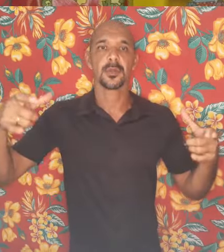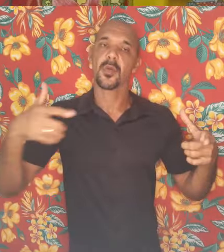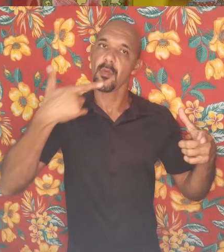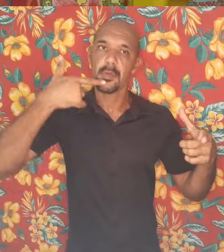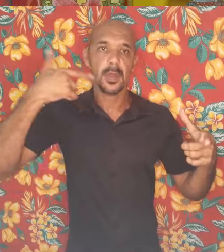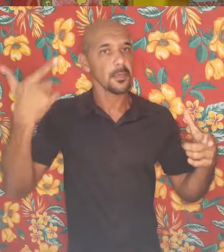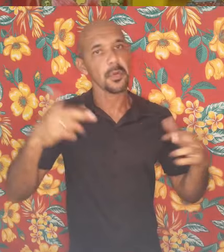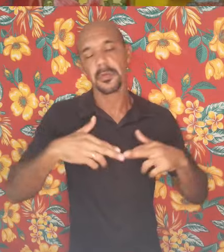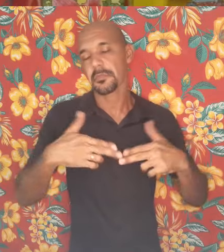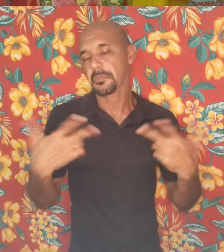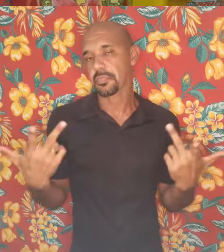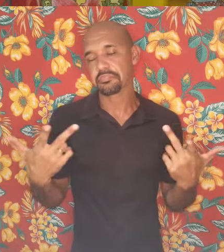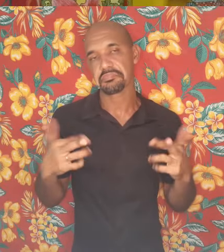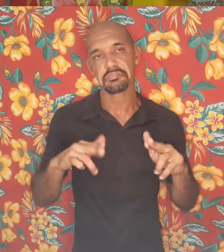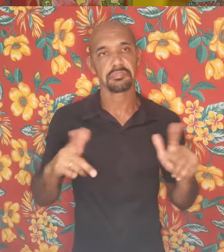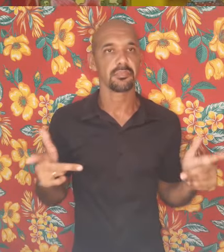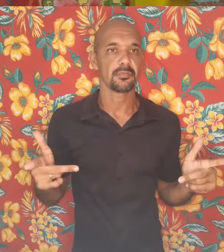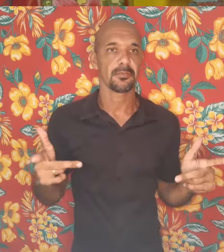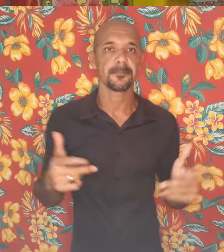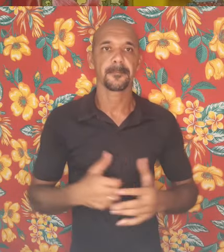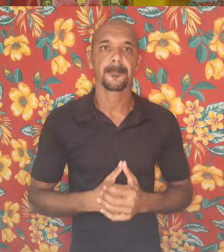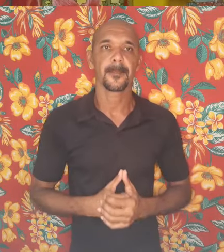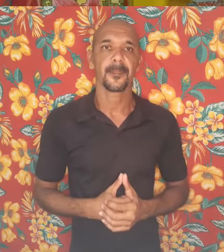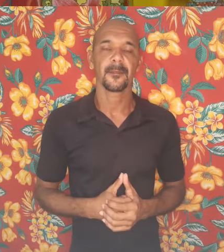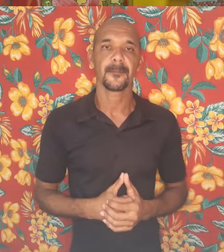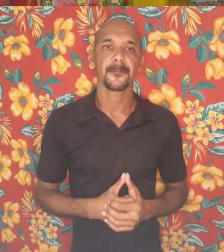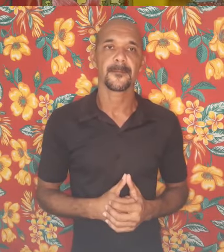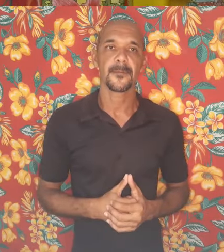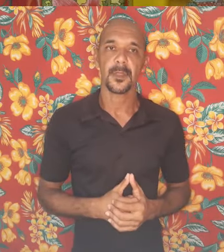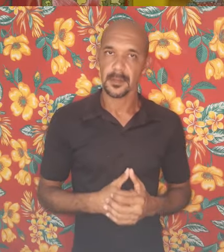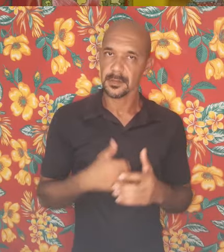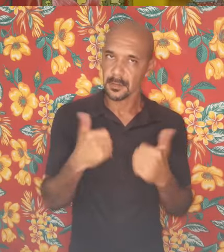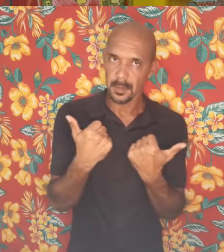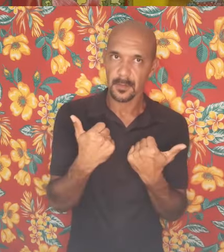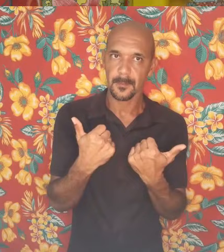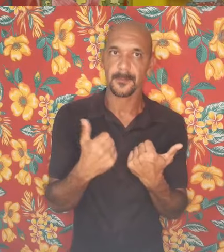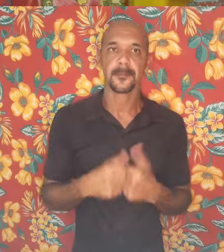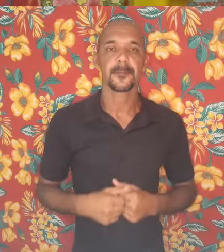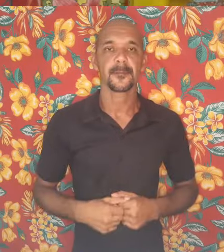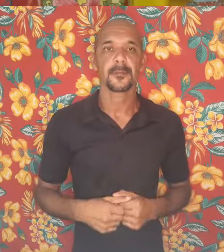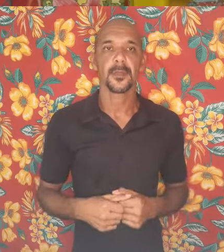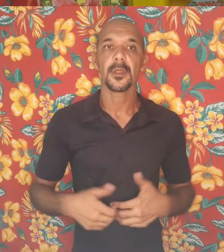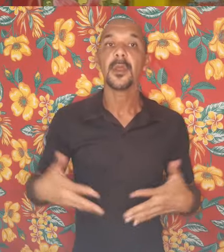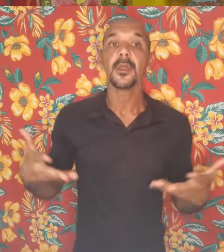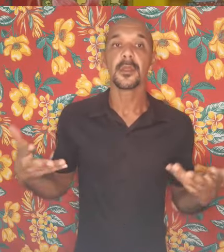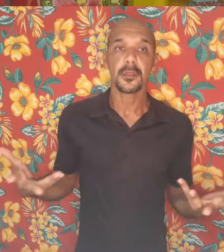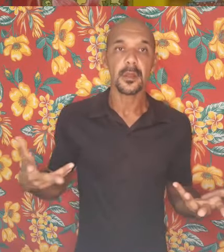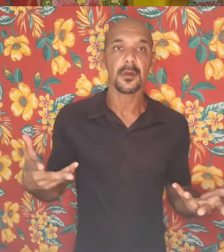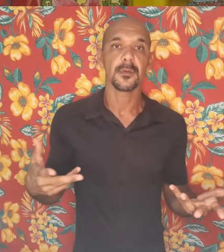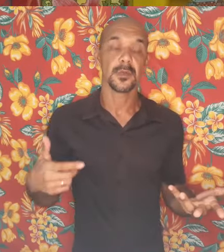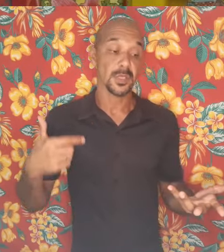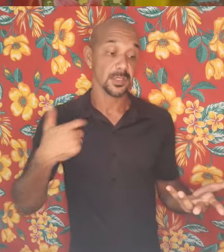grande. Isso aí é uma escolha de quem estiver construindo esse boneco. Tá bom? Então, ó, uma vez que